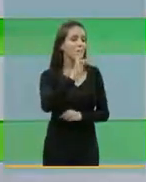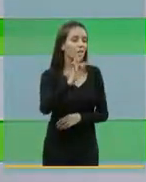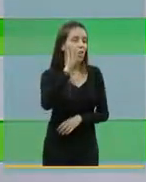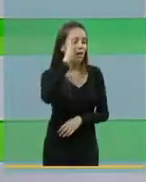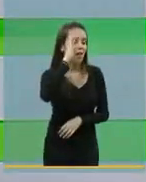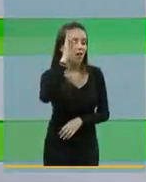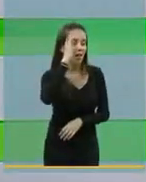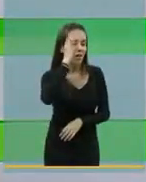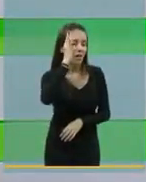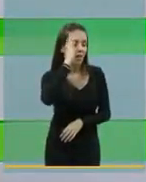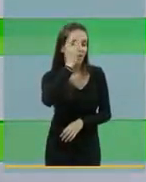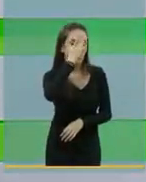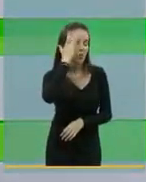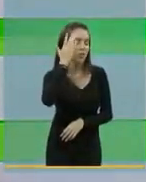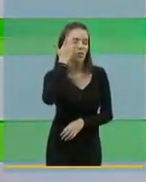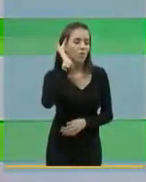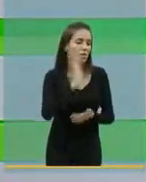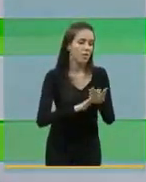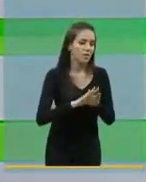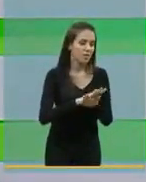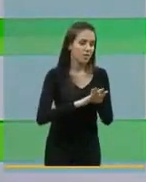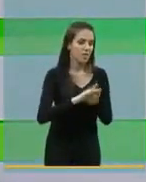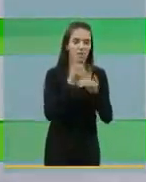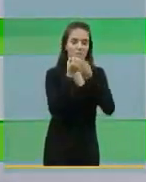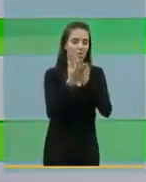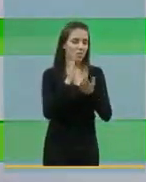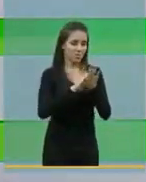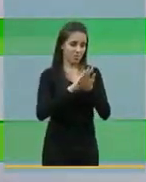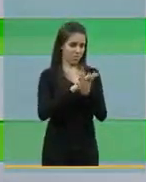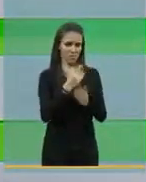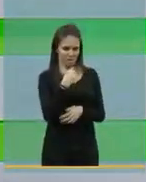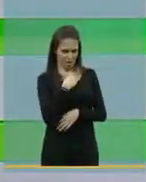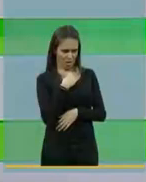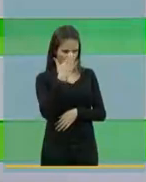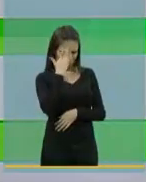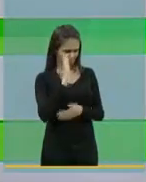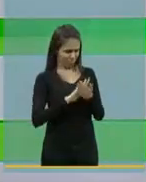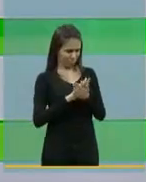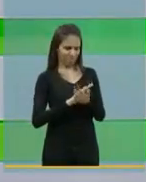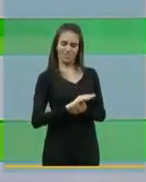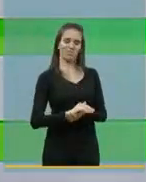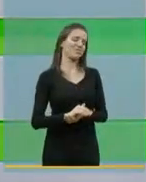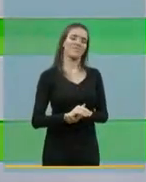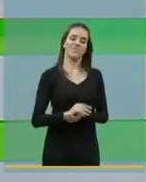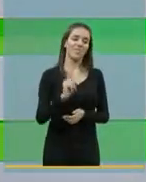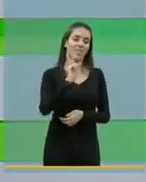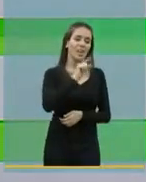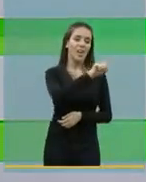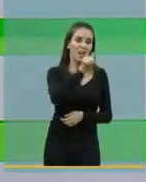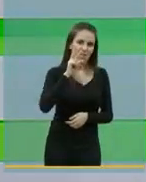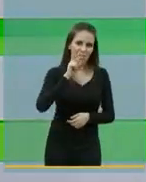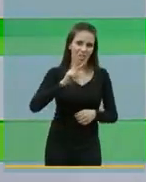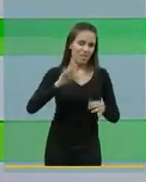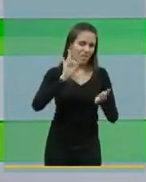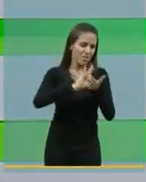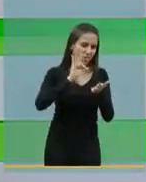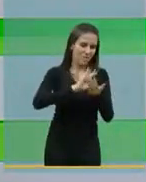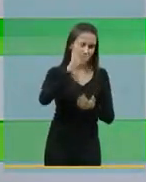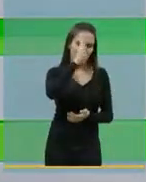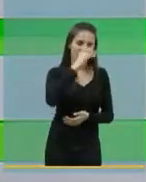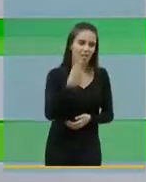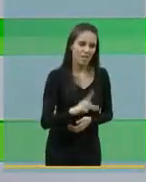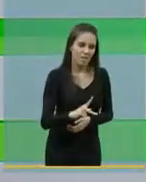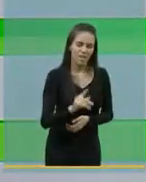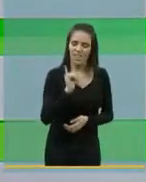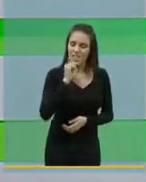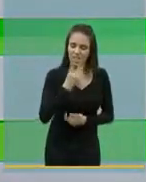ignorância ea desinformação não é minha a realidade brasileira cruel traumática